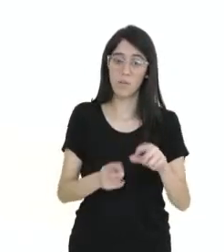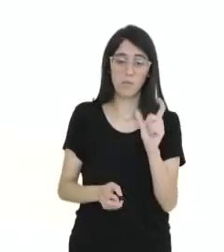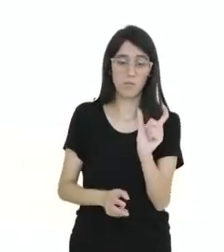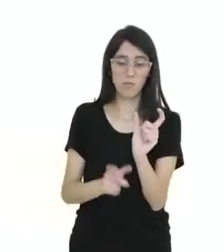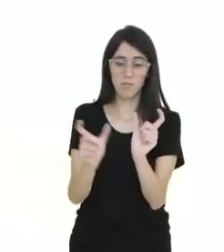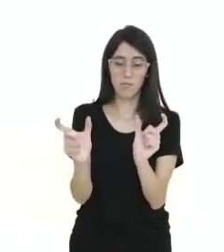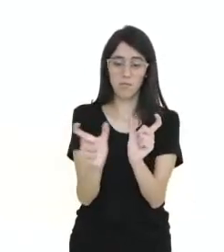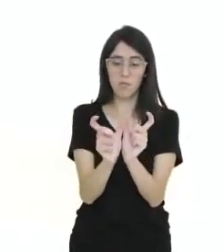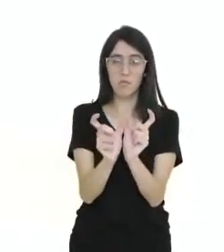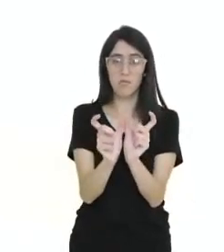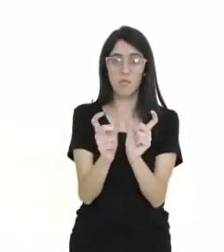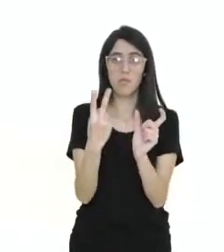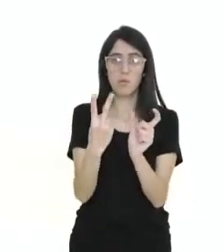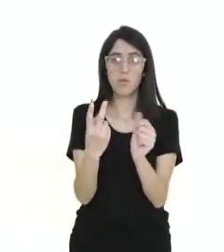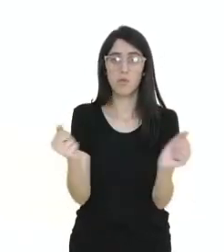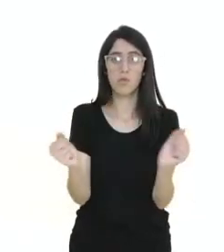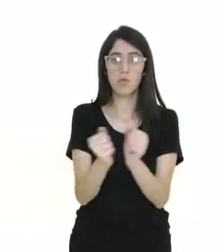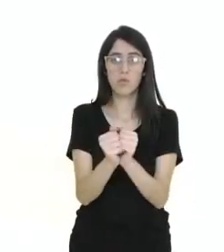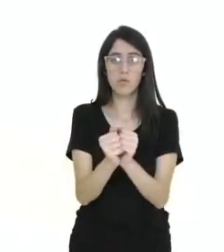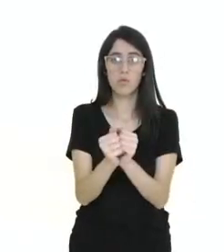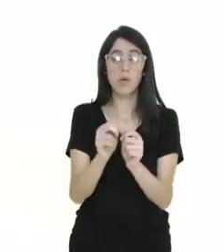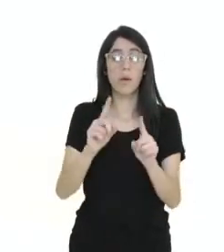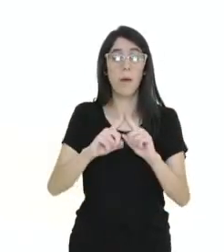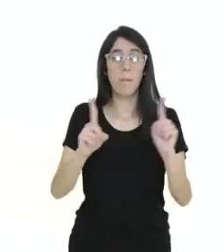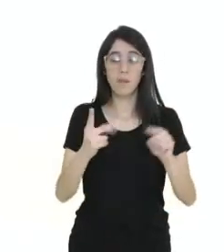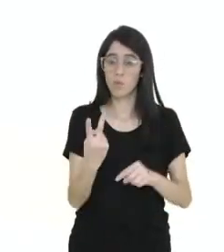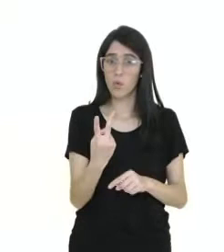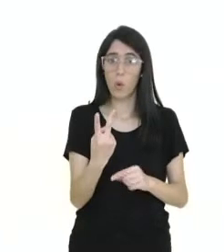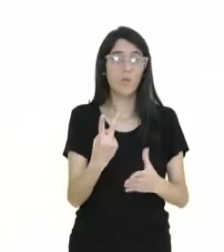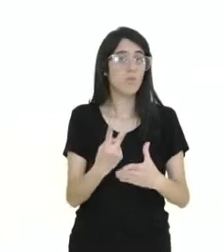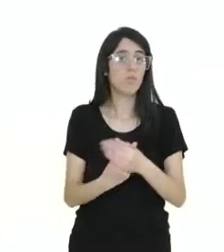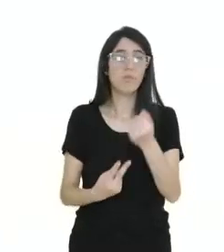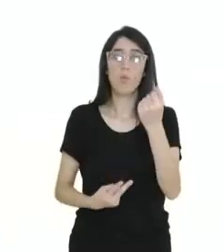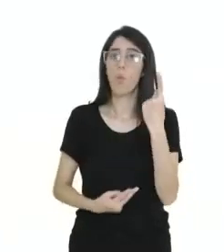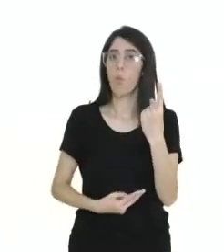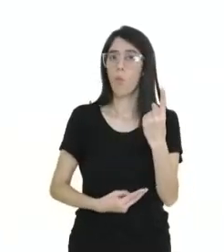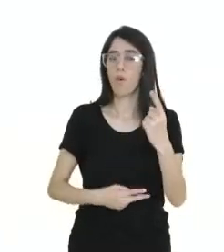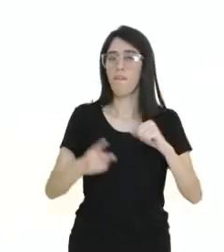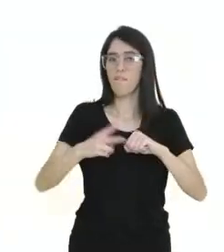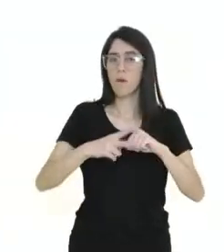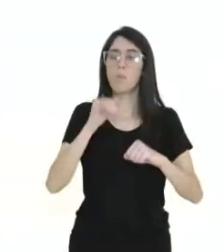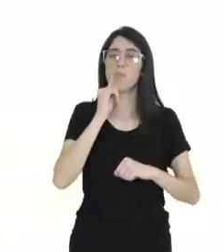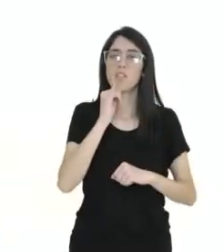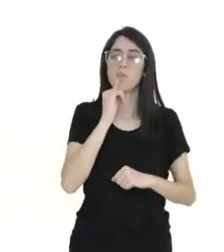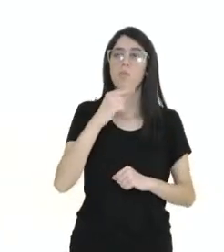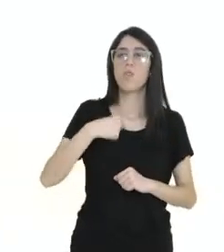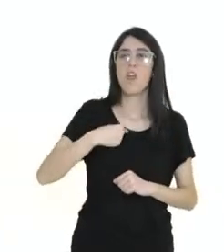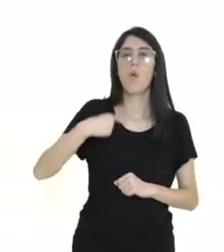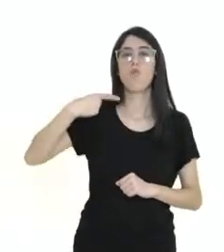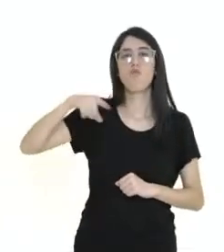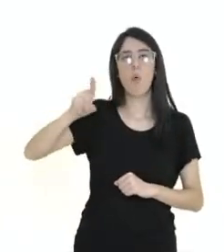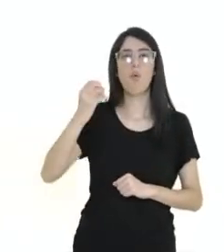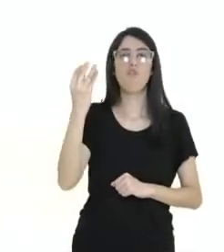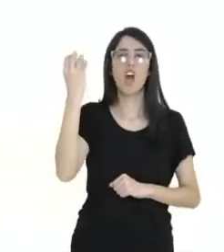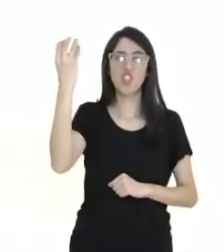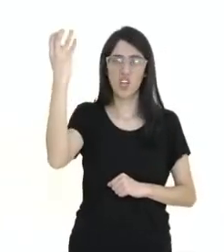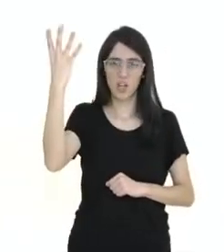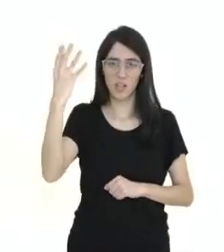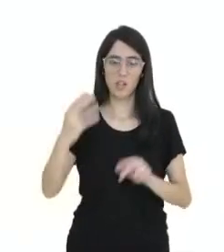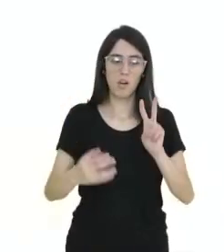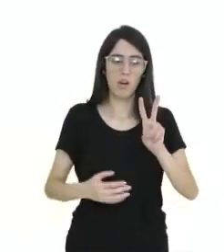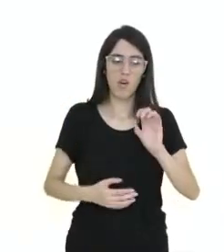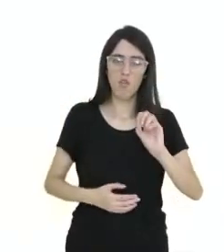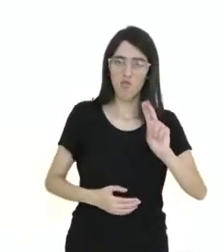outro, fazendo a função de um único verbo. Por exemplo, vou viajar. Então, vou viajar faz